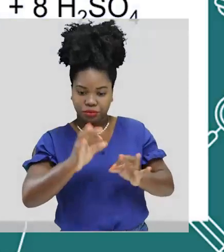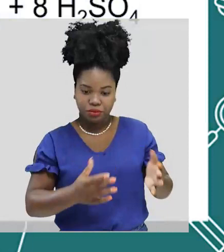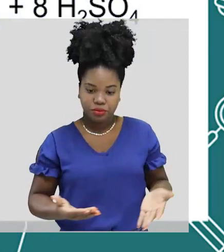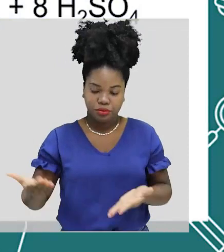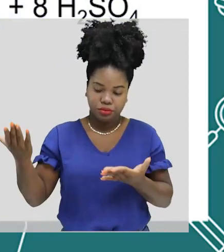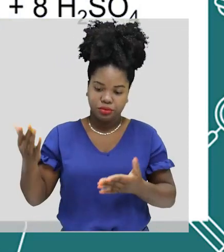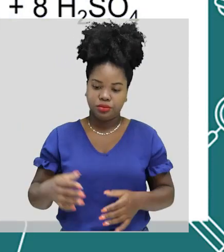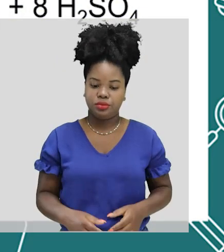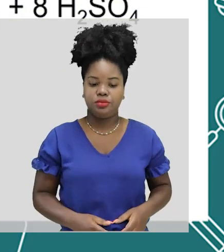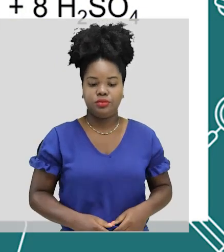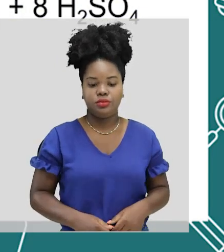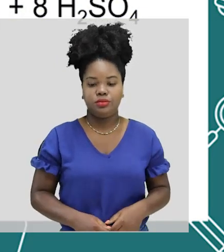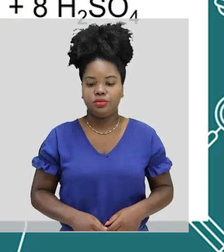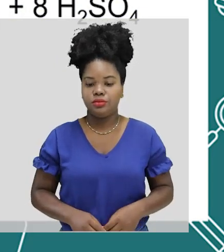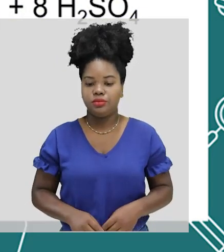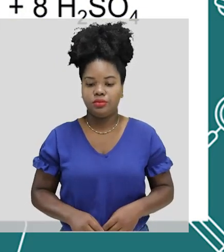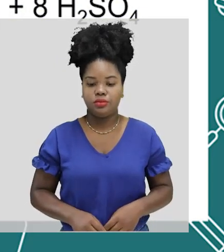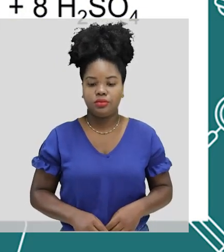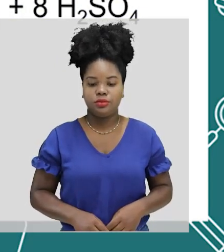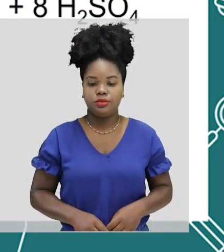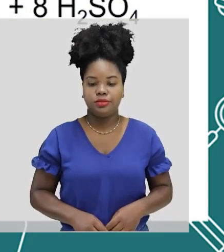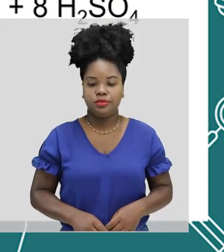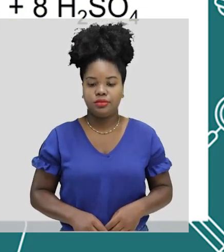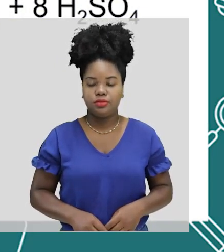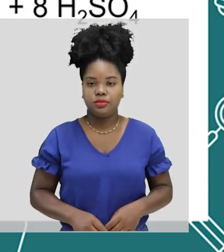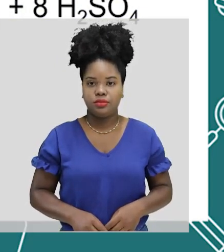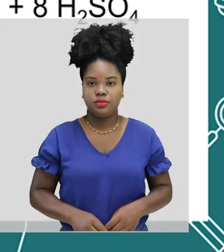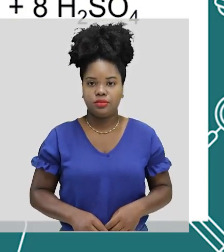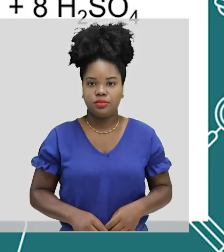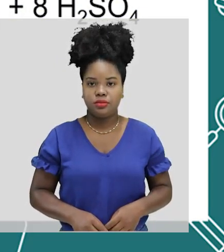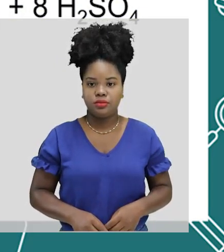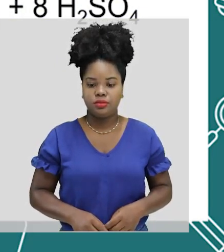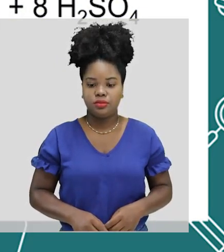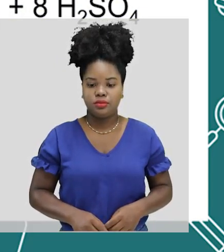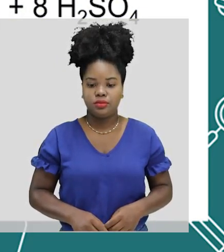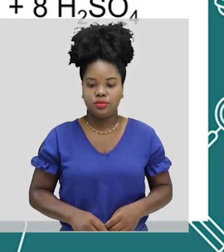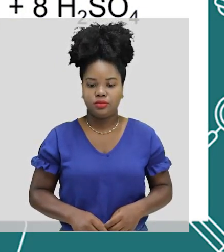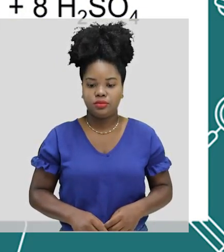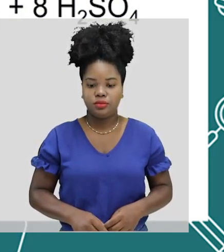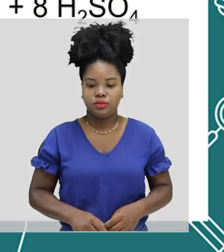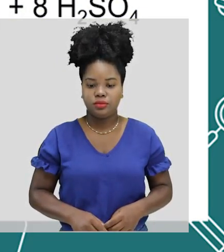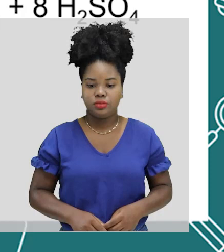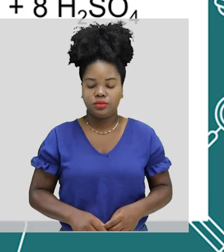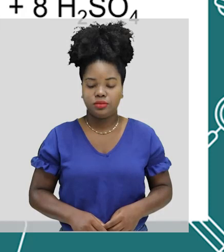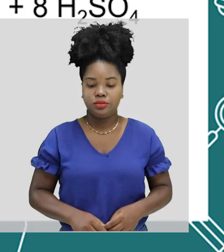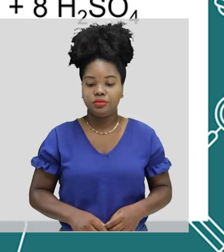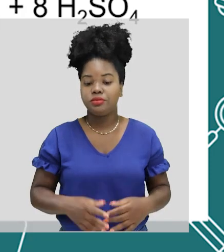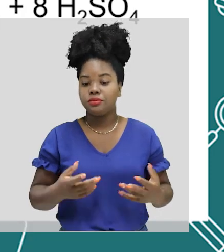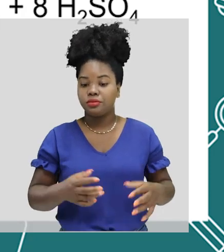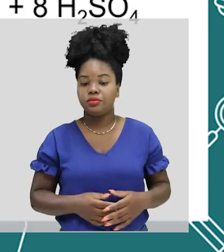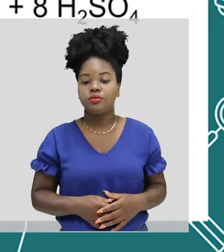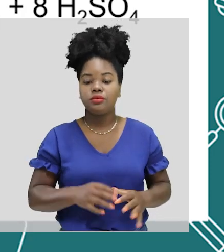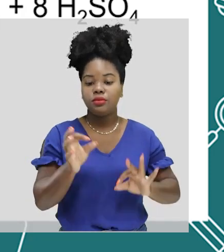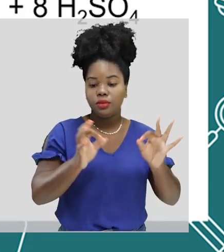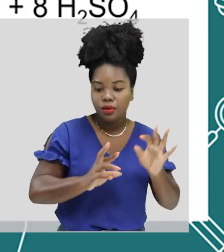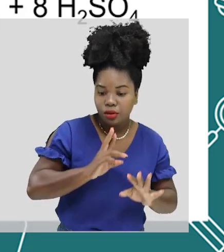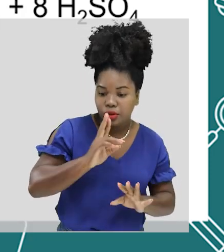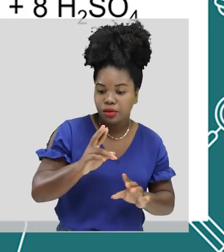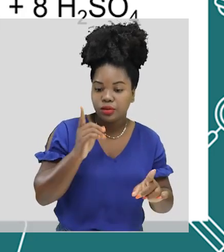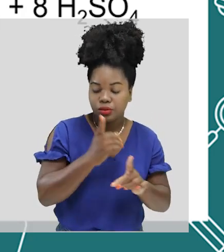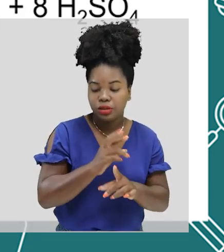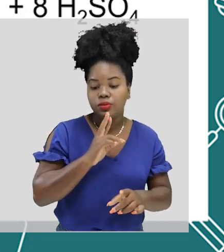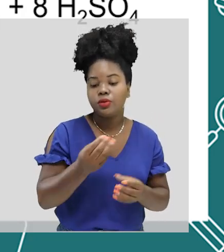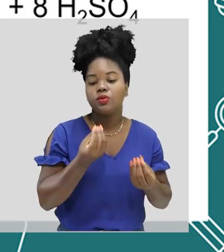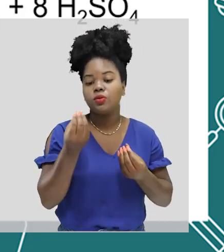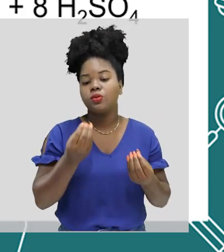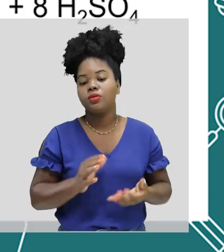resolução, certo? Olha só, turminha, para a gente resolver, o que a gente precisa fazer primeiramente?